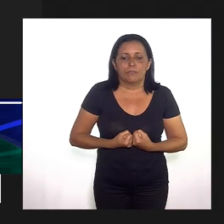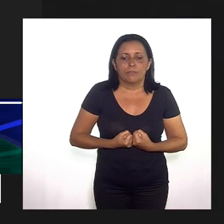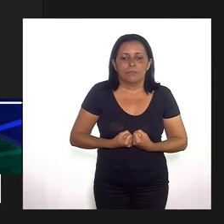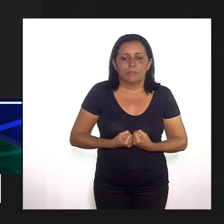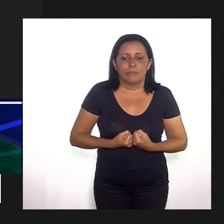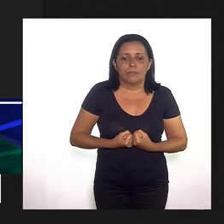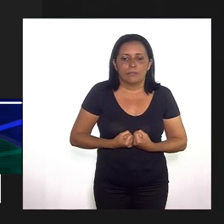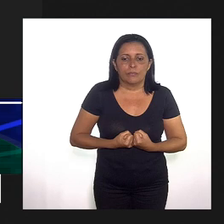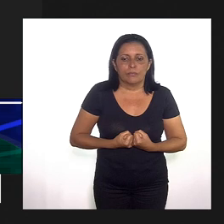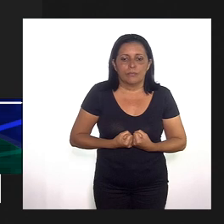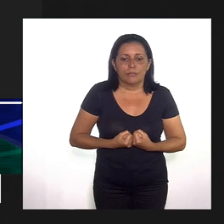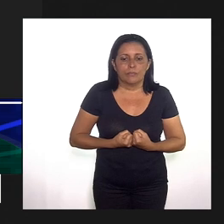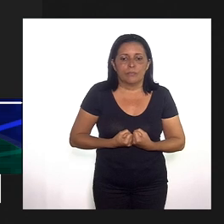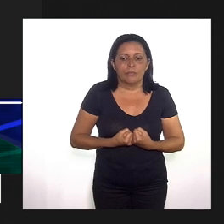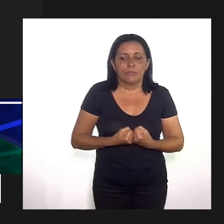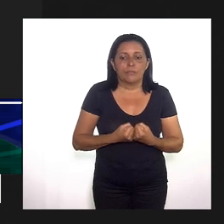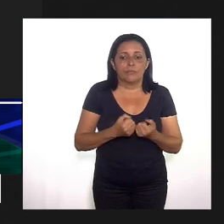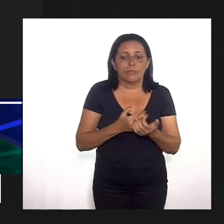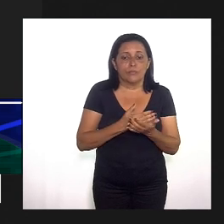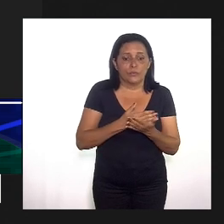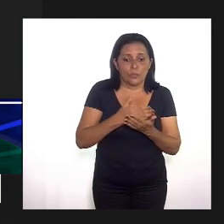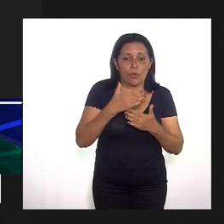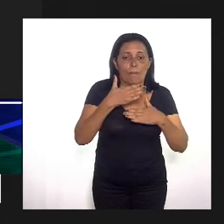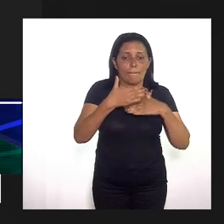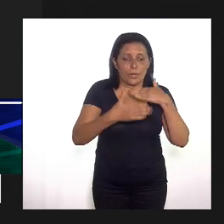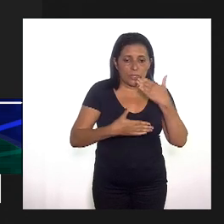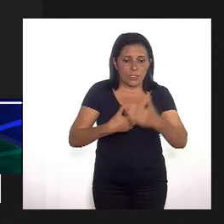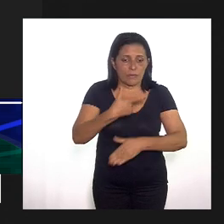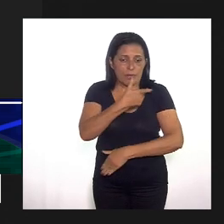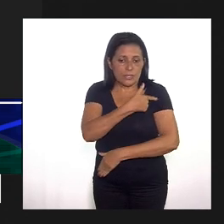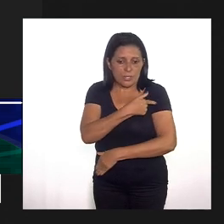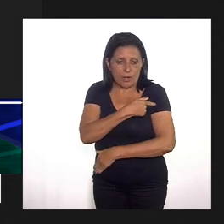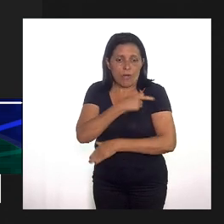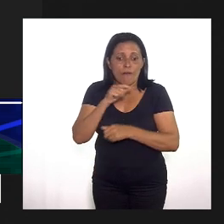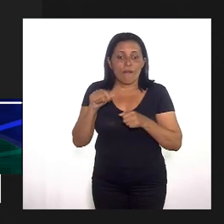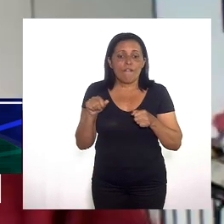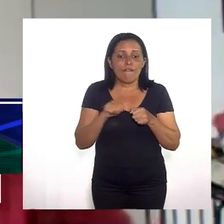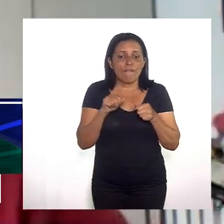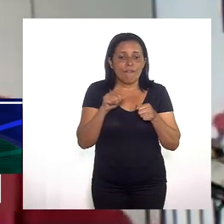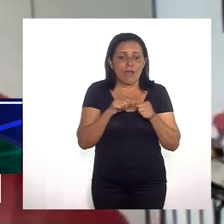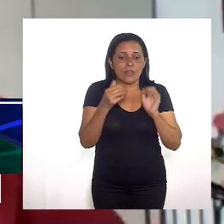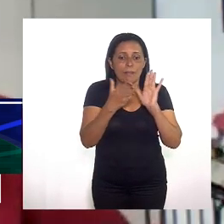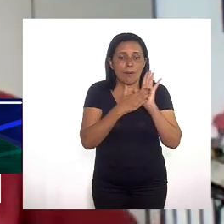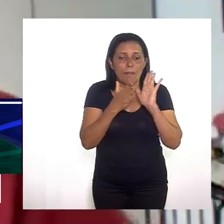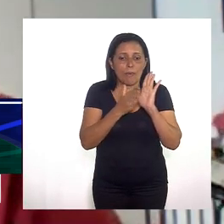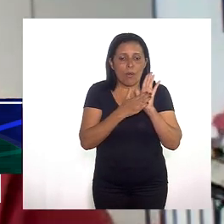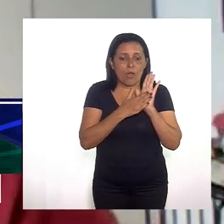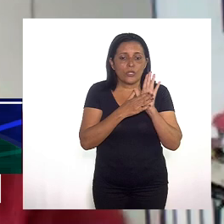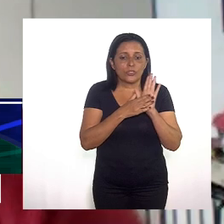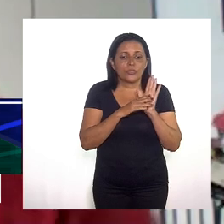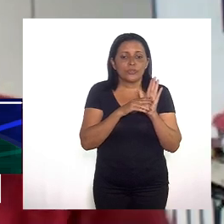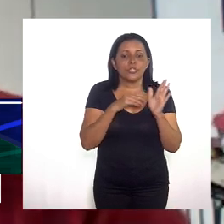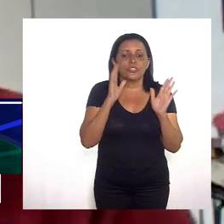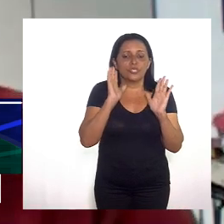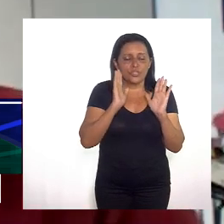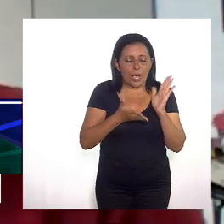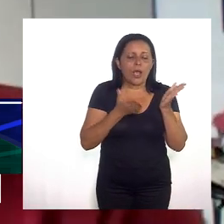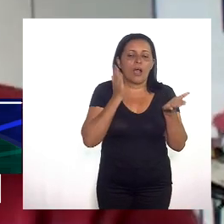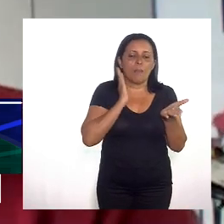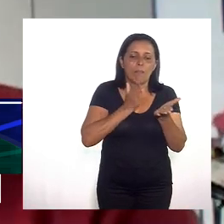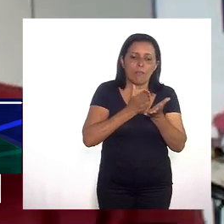Vários municípios começaram o processo de vacinação, a gente fez uma proposta bem concreta que esse parlamento aprovou na semana